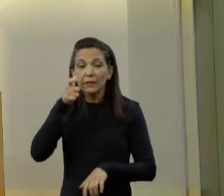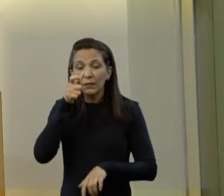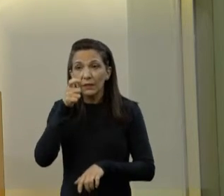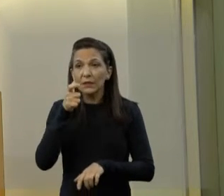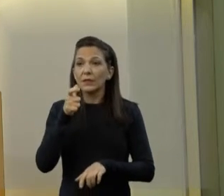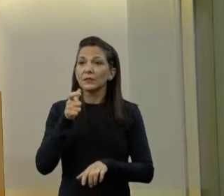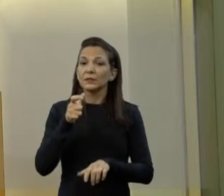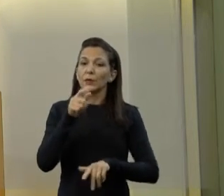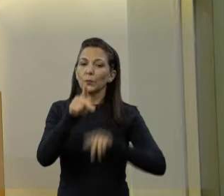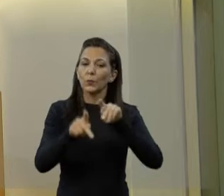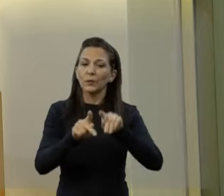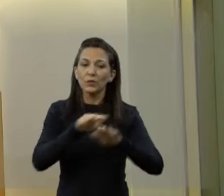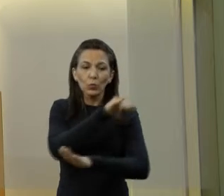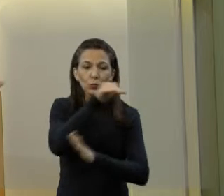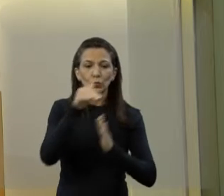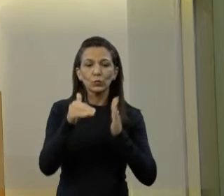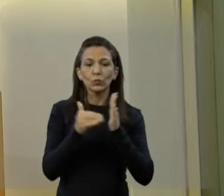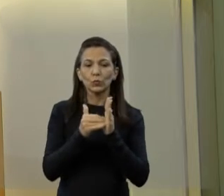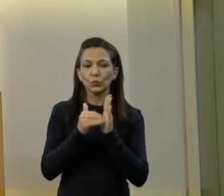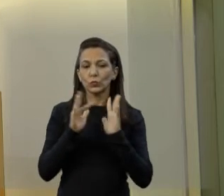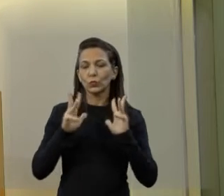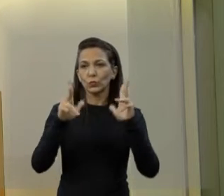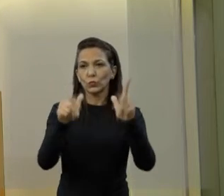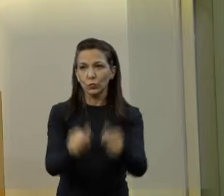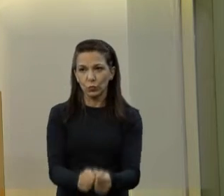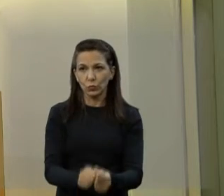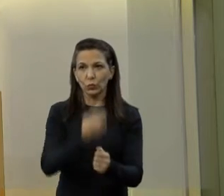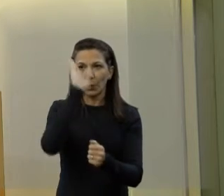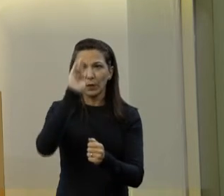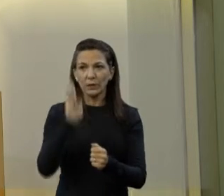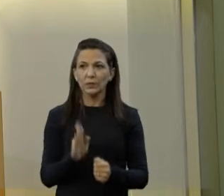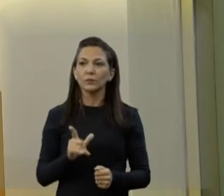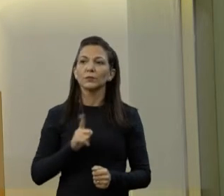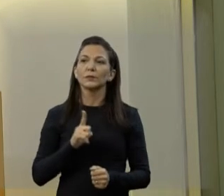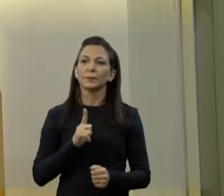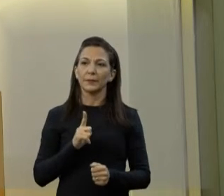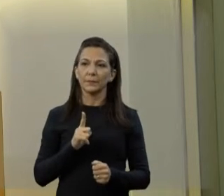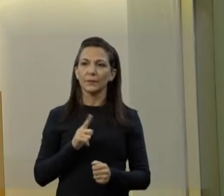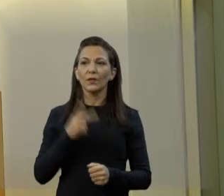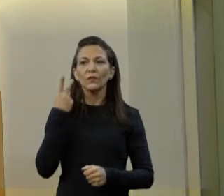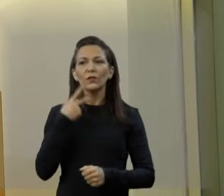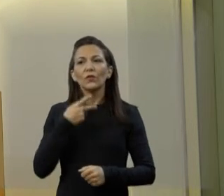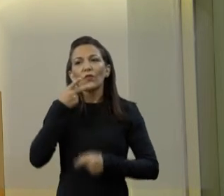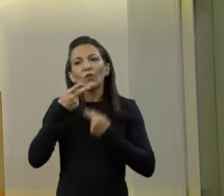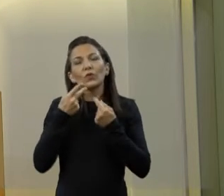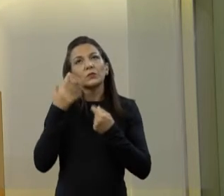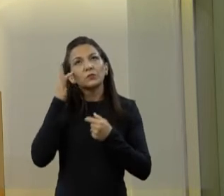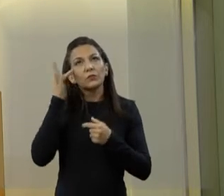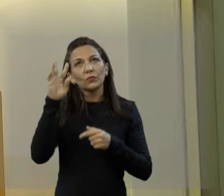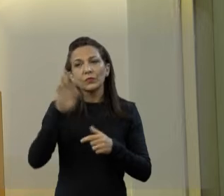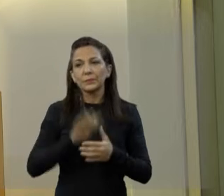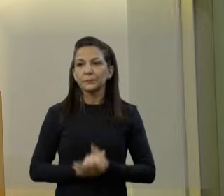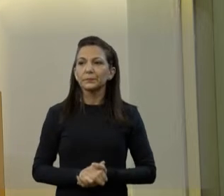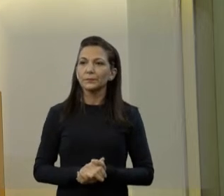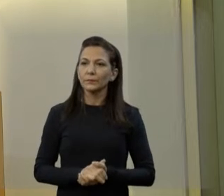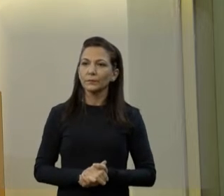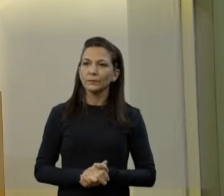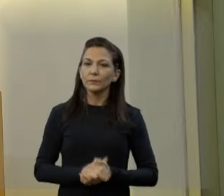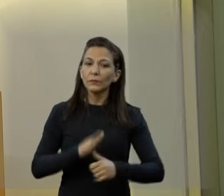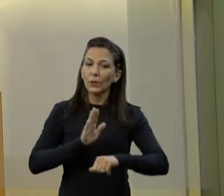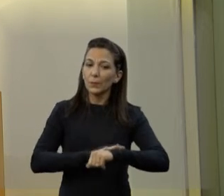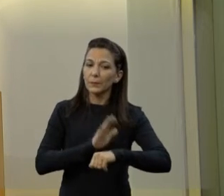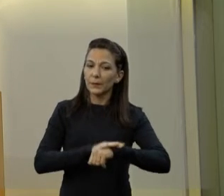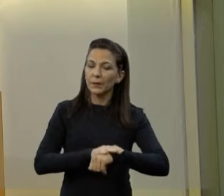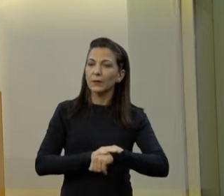a toda a população de Araraquara EA toda a população brasileira eu ainda não ouvi nenhum Vereador falando sobre isso eu espero que em algum momento